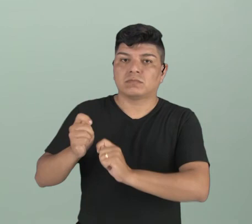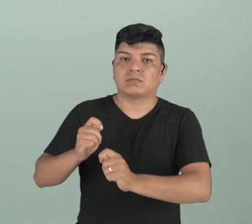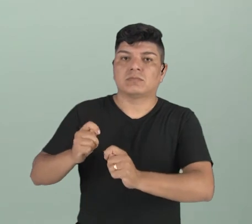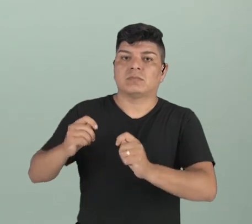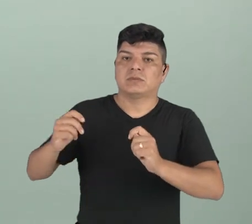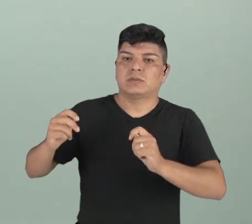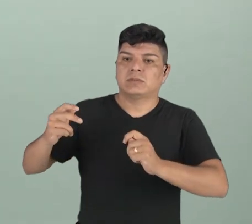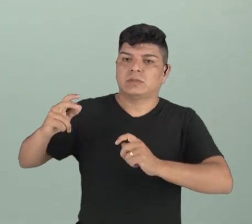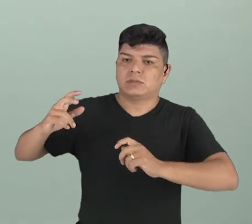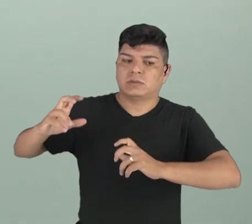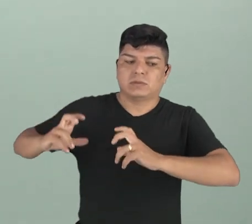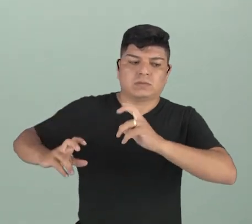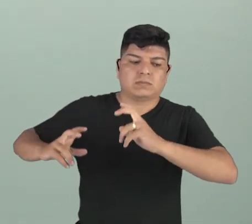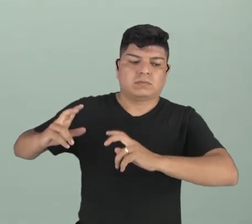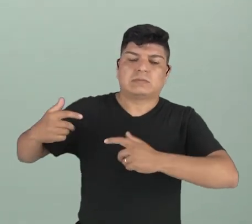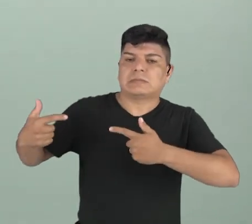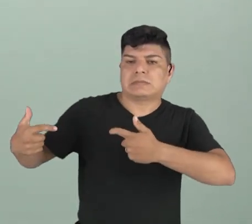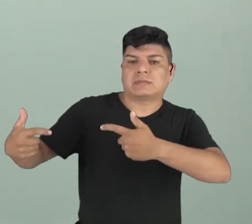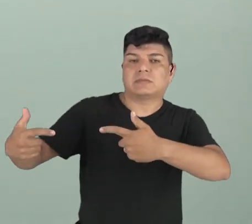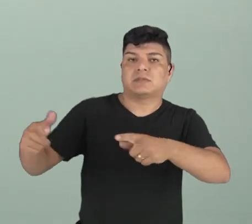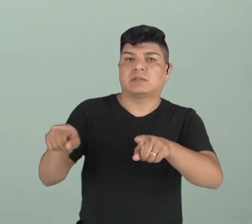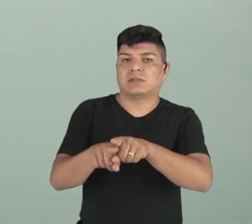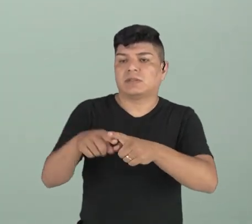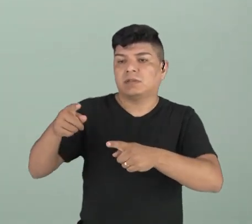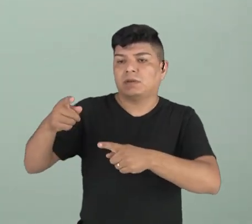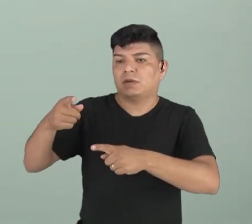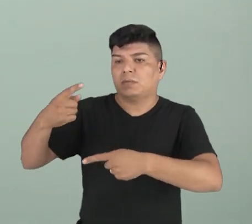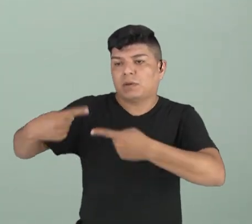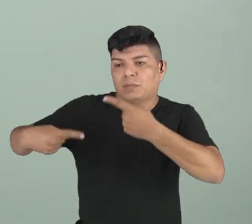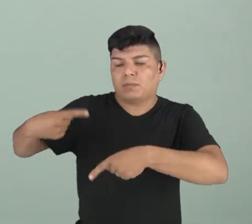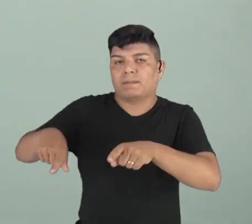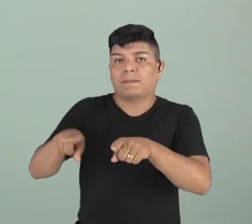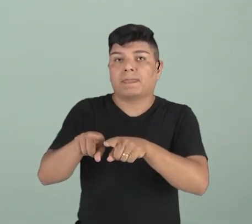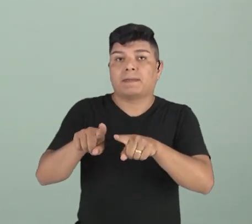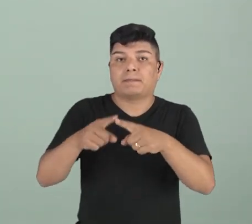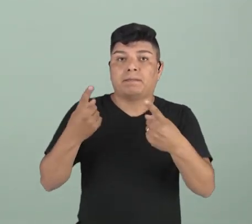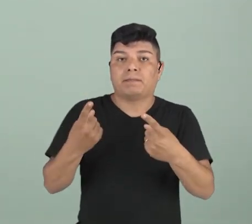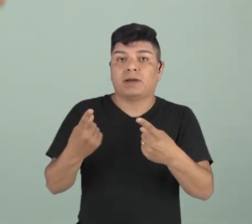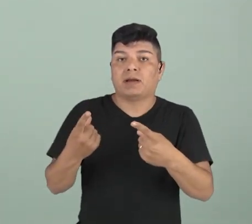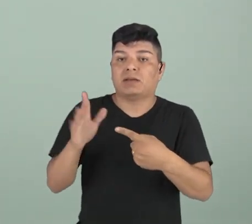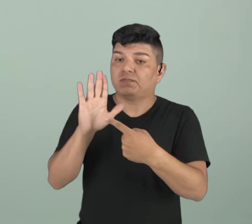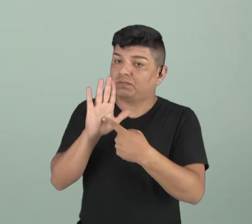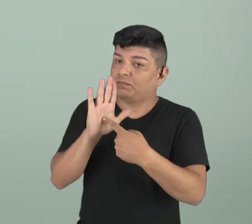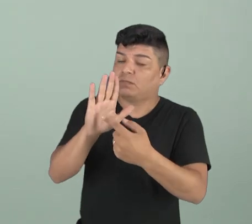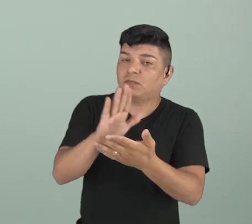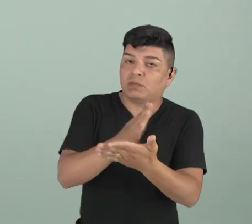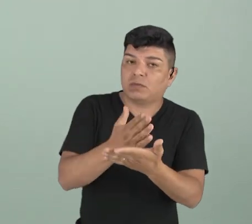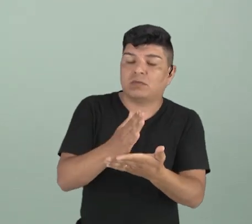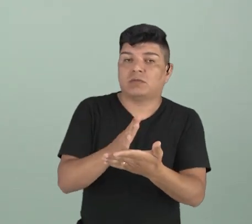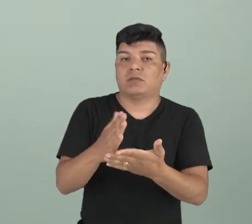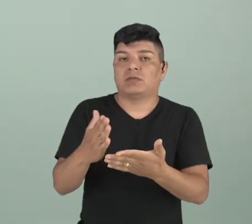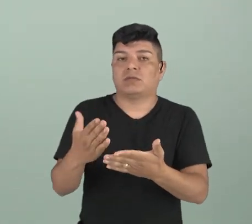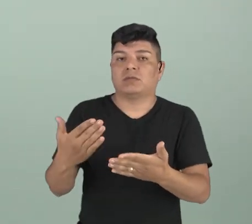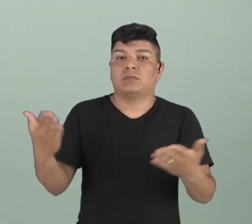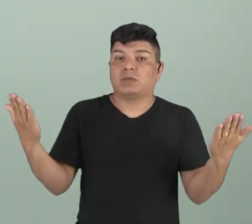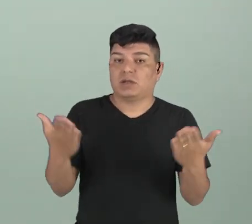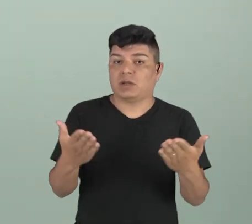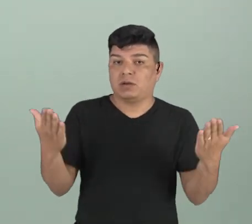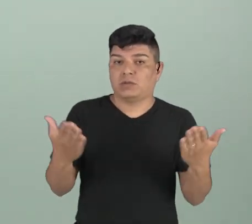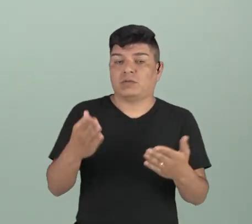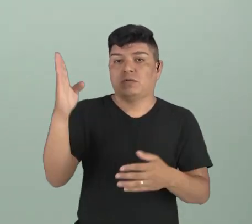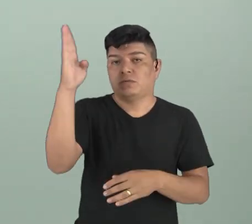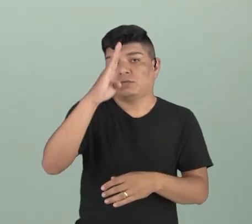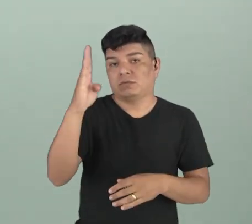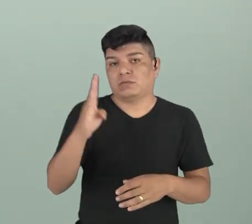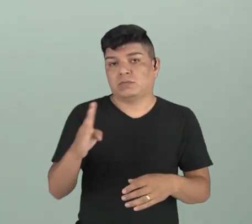de guerras, em função de questões políticas, mas eu destaquei somente algumas e trazendo para a nossa realidade do